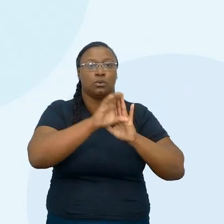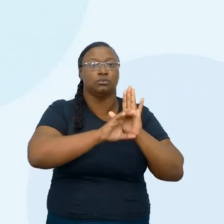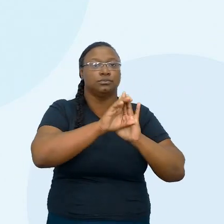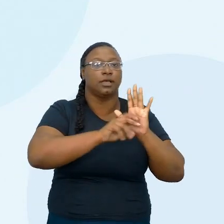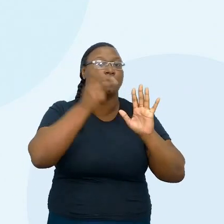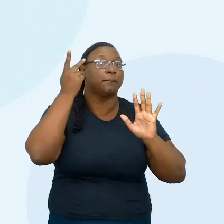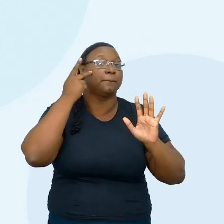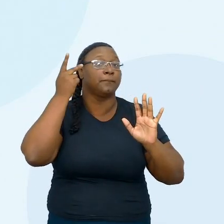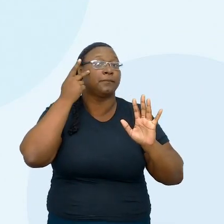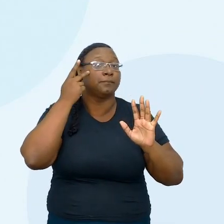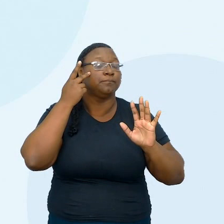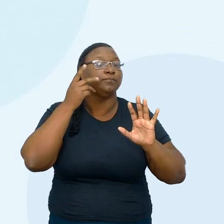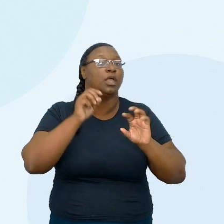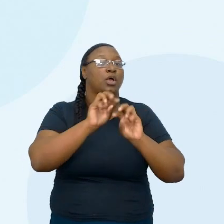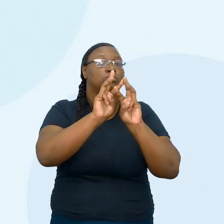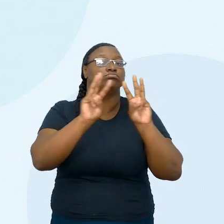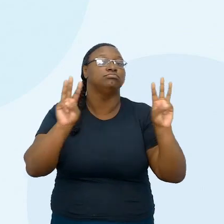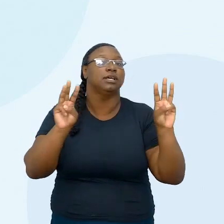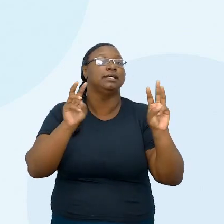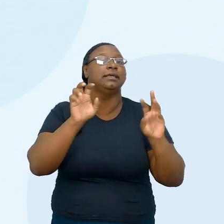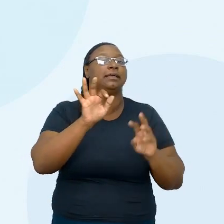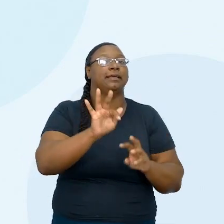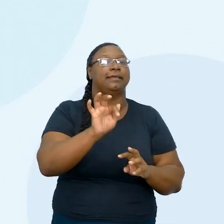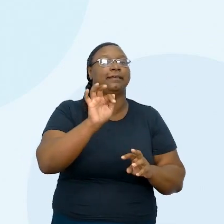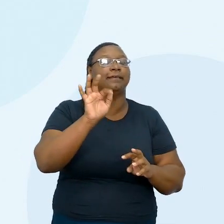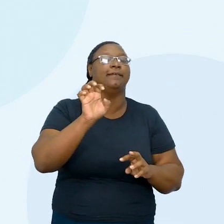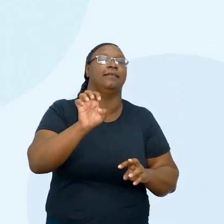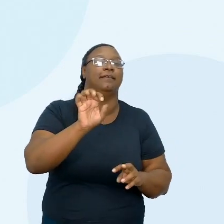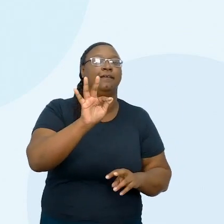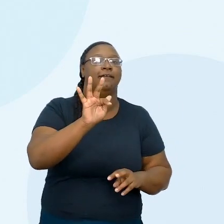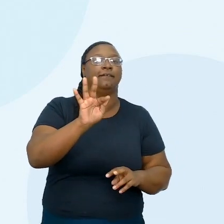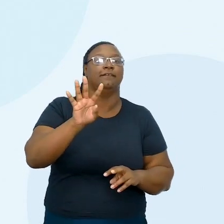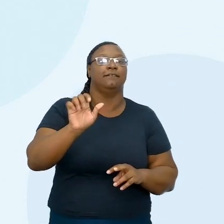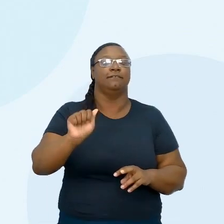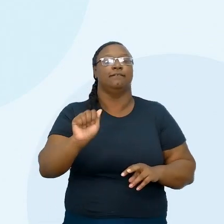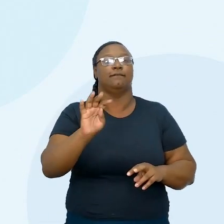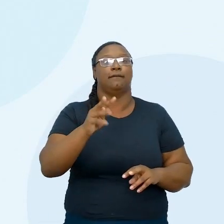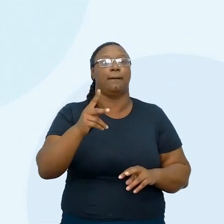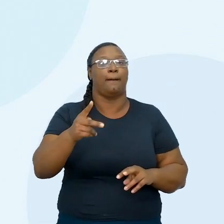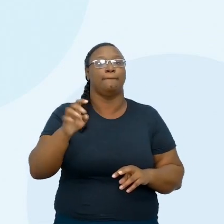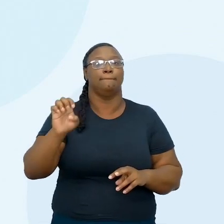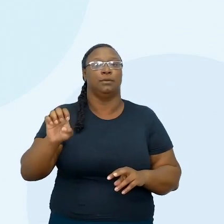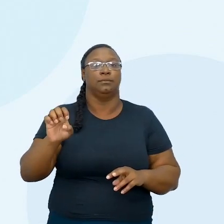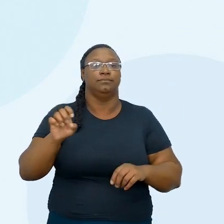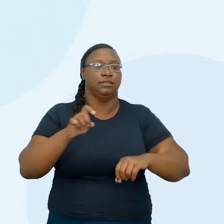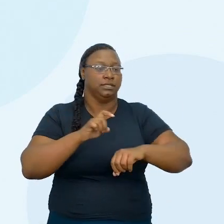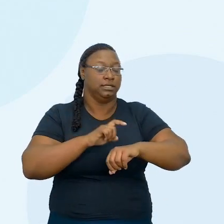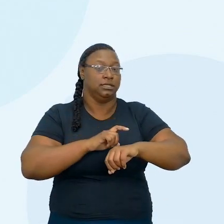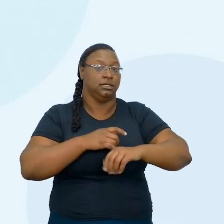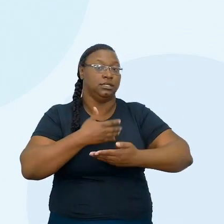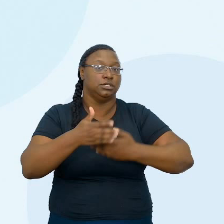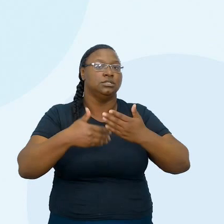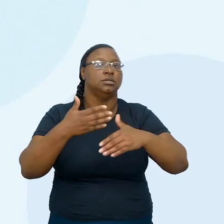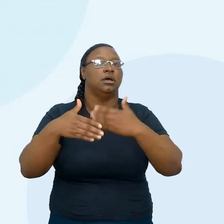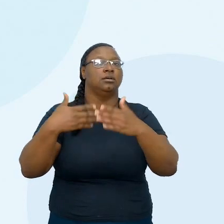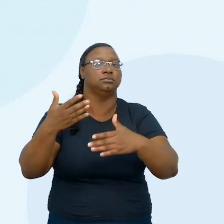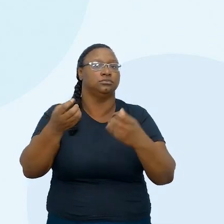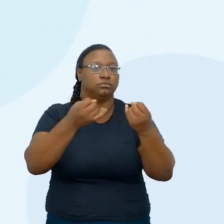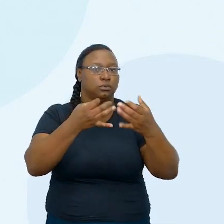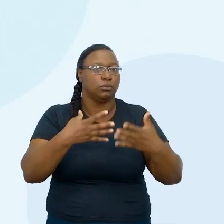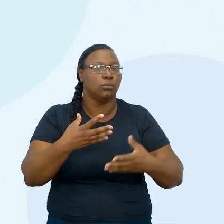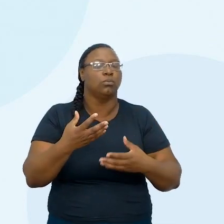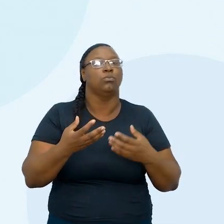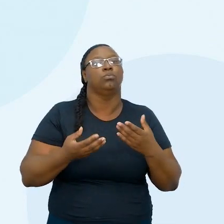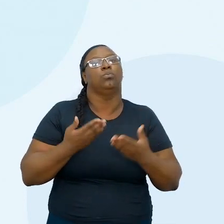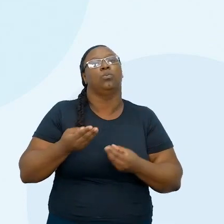IFAP, e vocês vão ver que não é tão difícil assim. Eu acho que a gente já passou um pouquinho de como entra nesse mapa, como faz